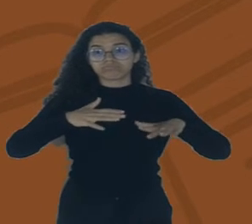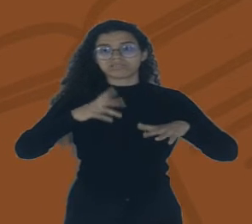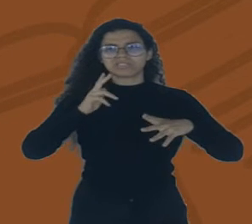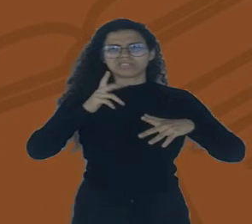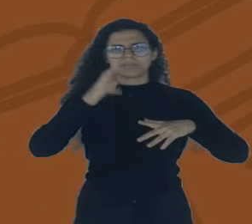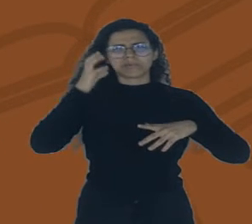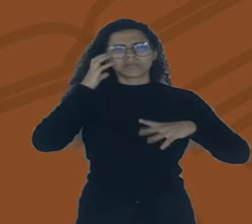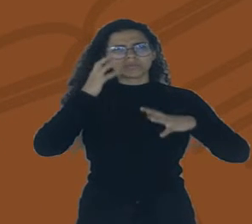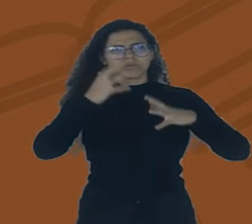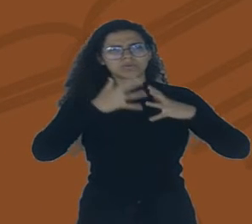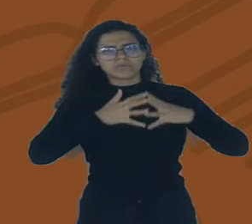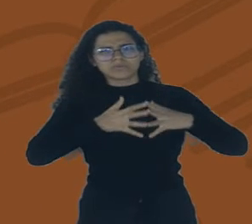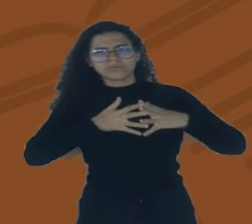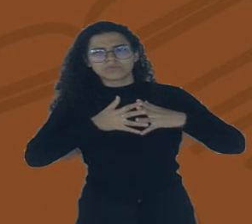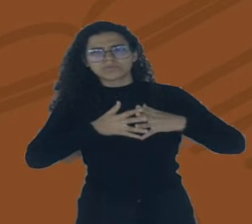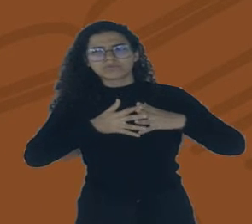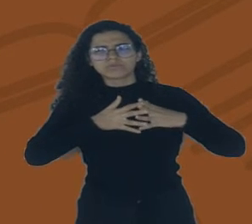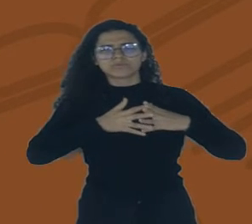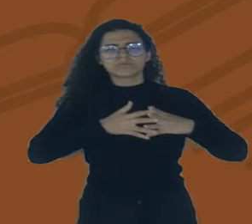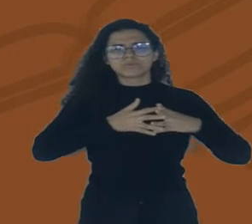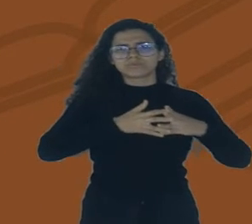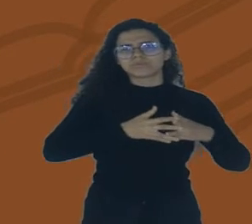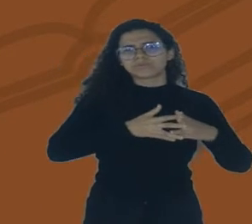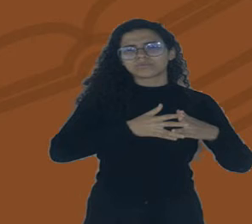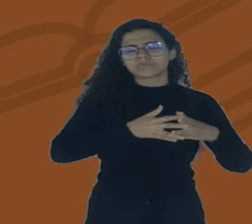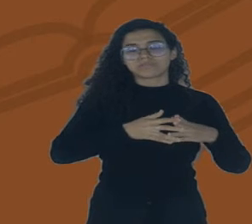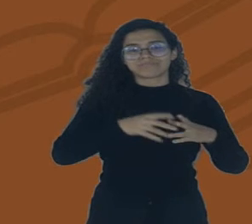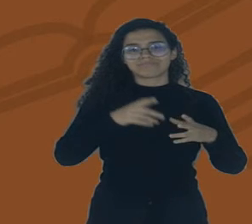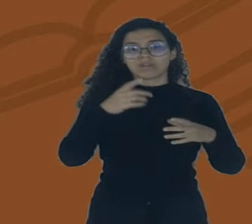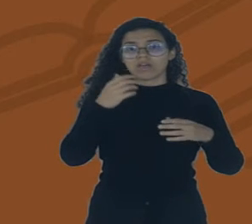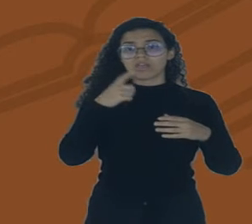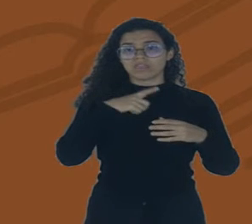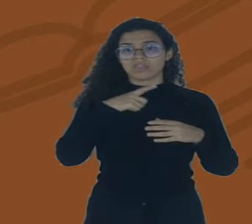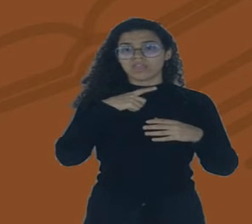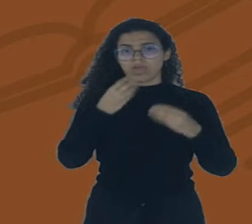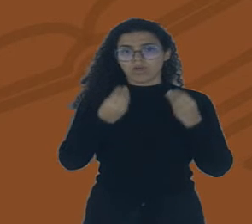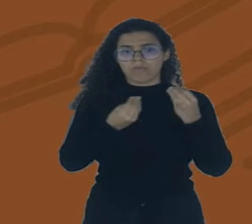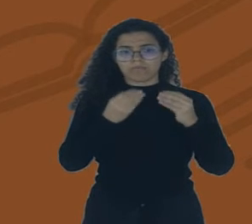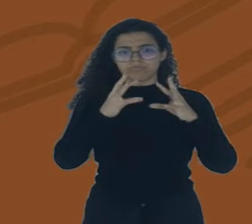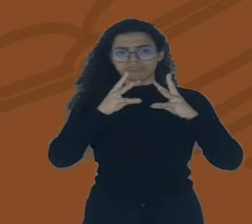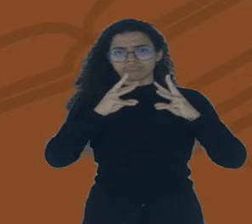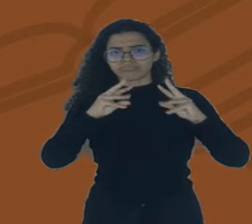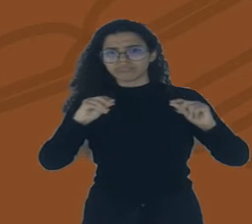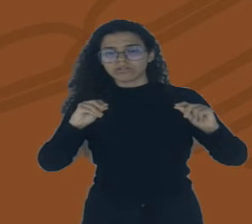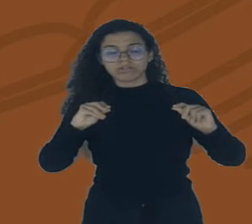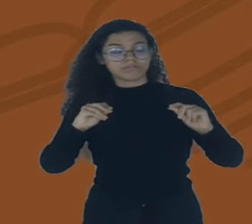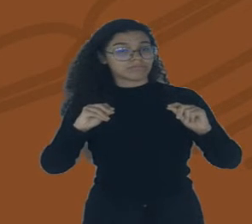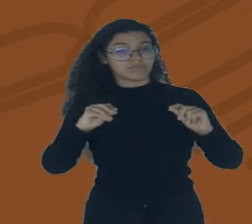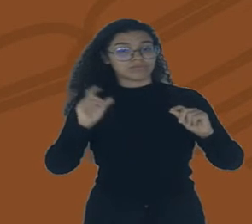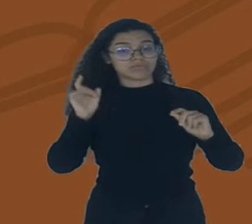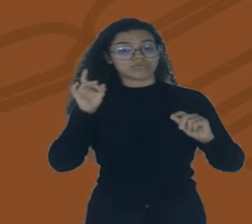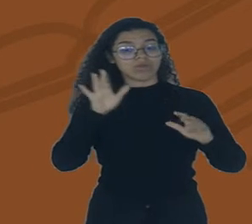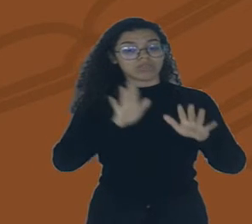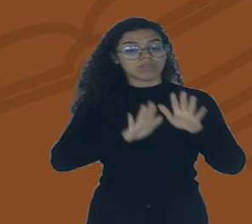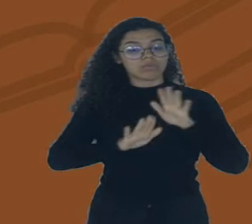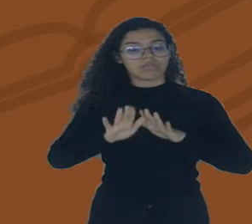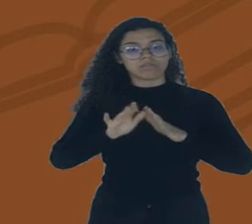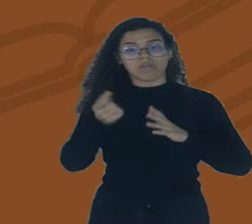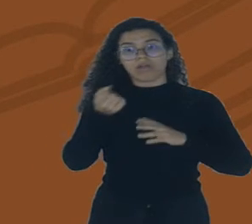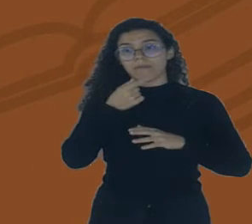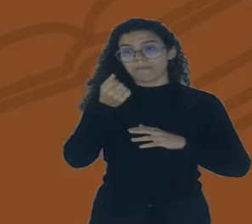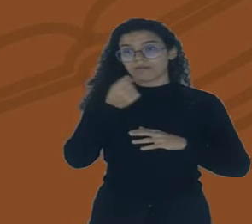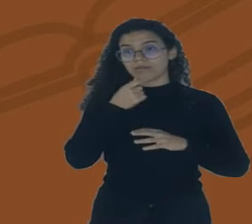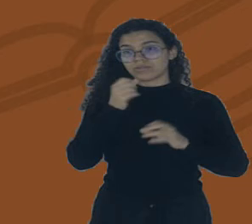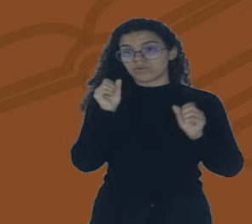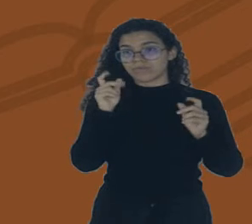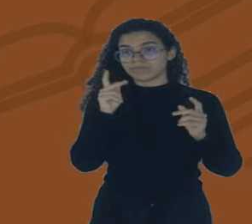confusão mental. Professor, existe cura? Existe o tratamento, que é a base de medicamentos. Ok?